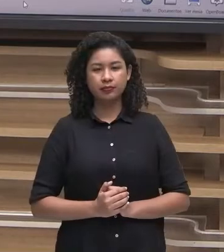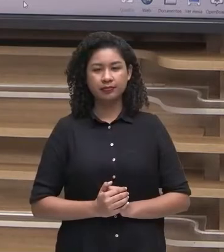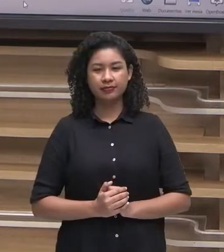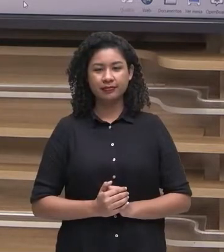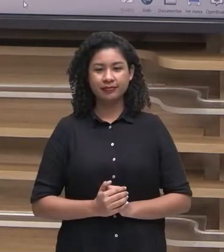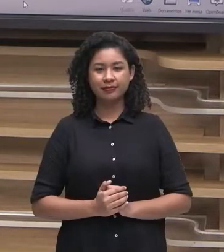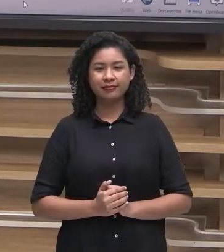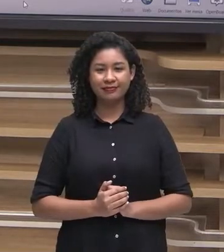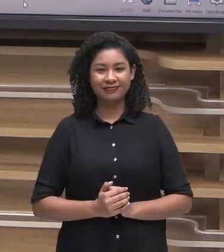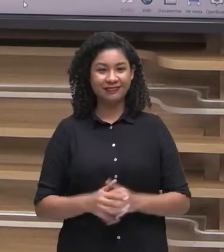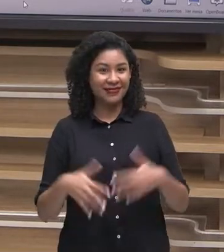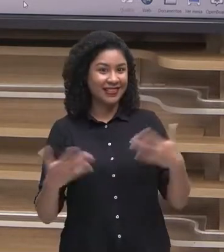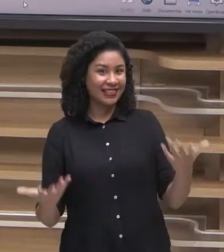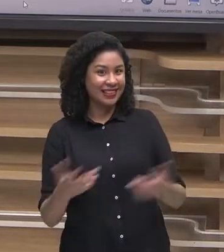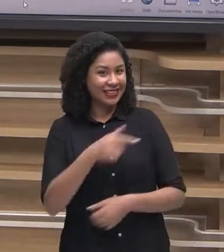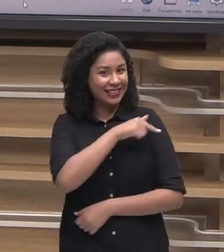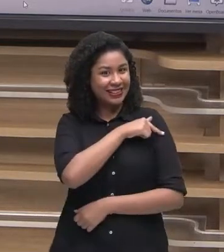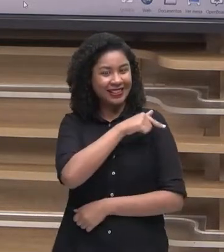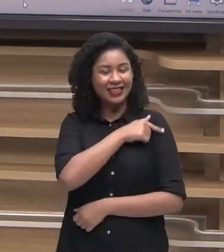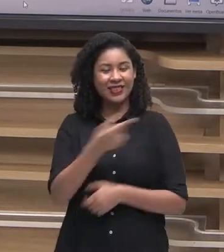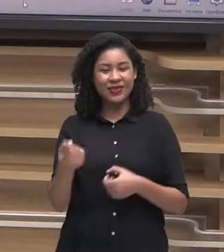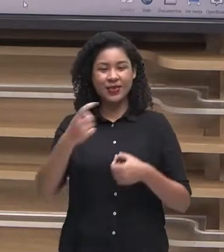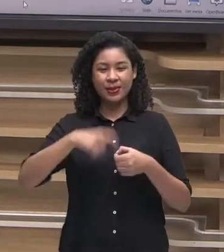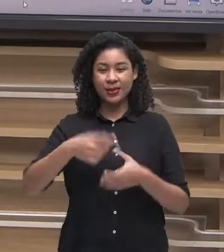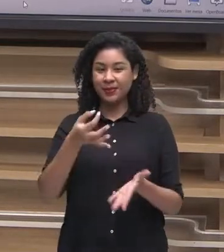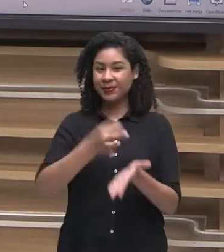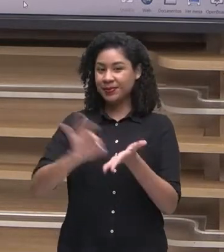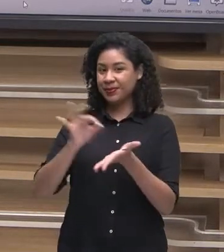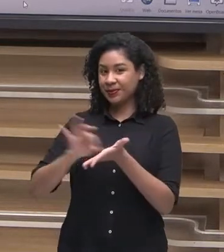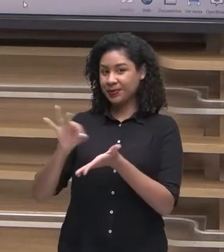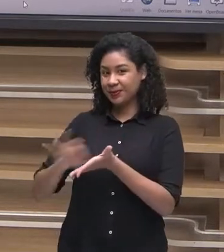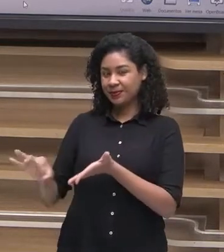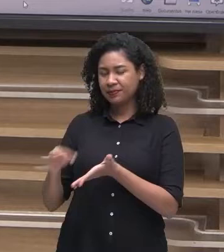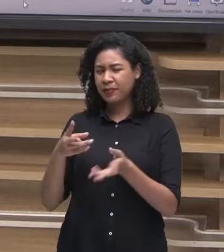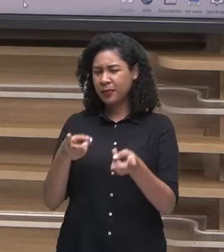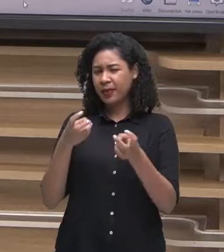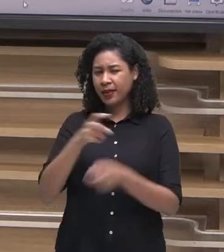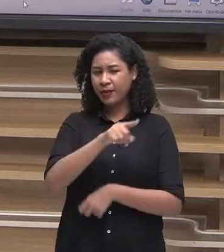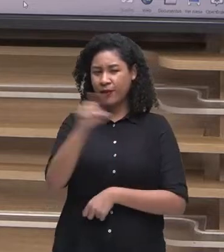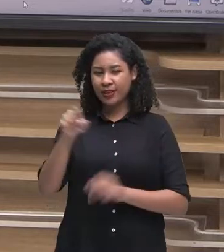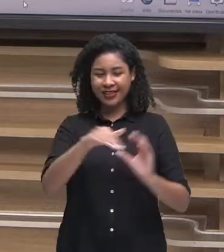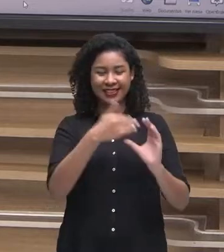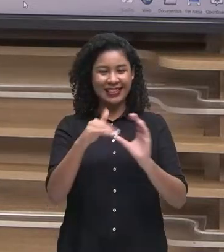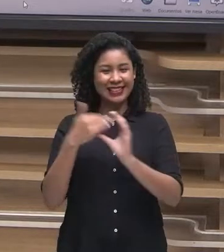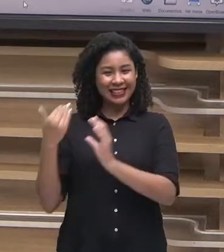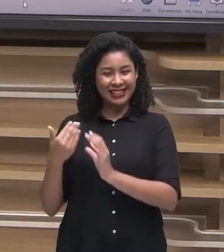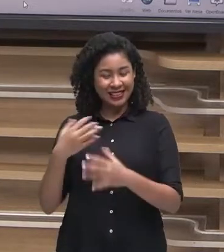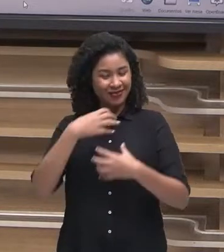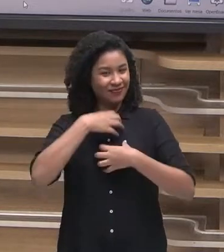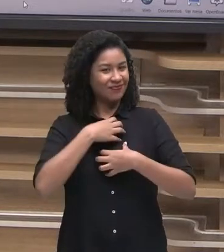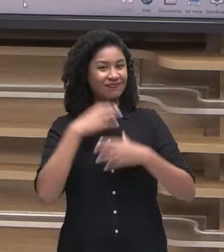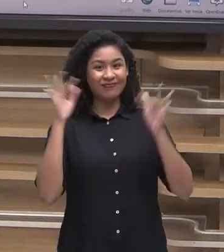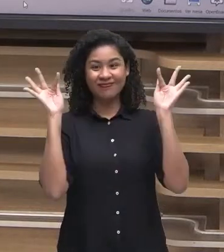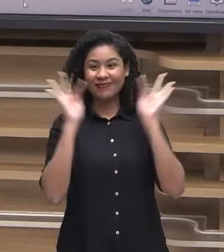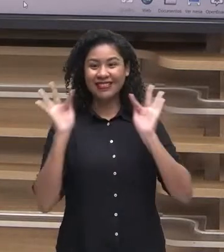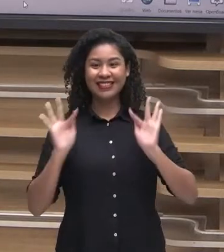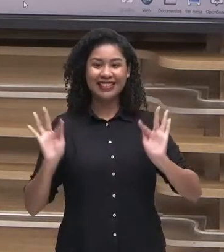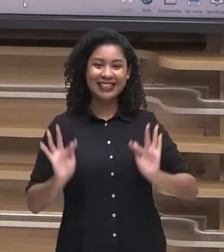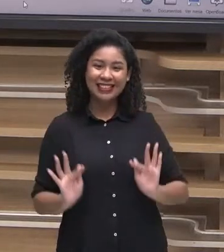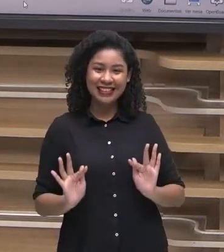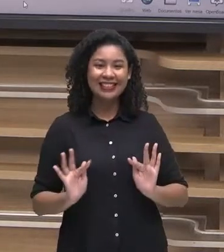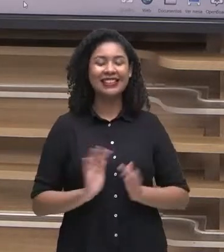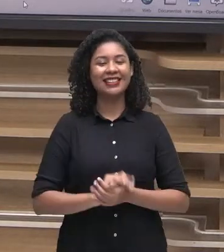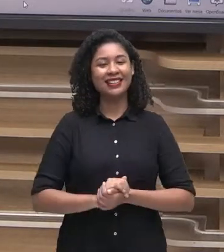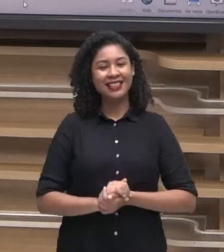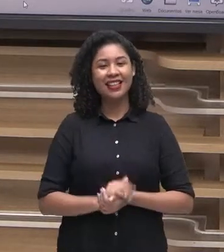Galerinha do 7º ano, de volta aqui para a correção. Tô vendo que vocês estão participando com a gente no chat e isso deixa o professor muito feliz.